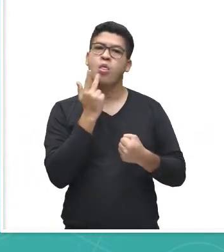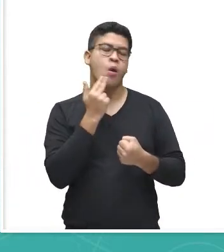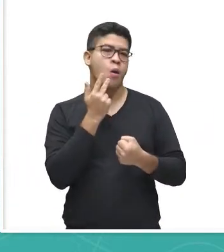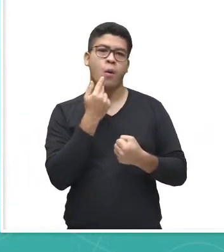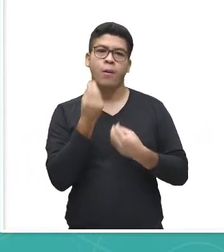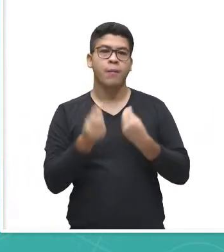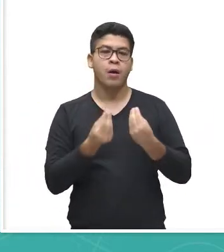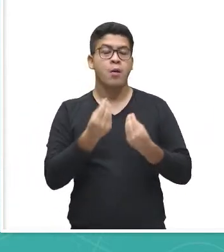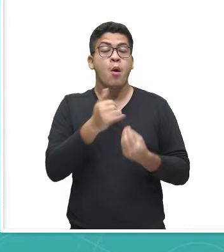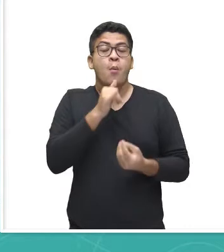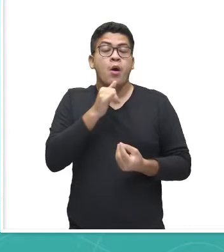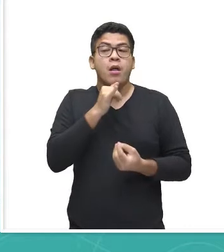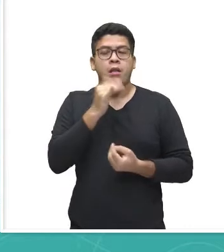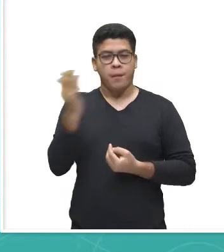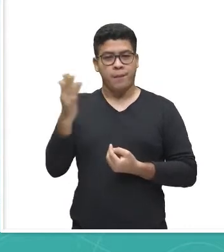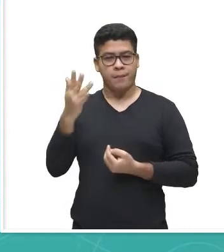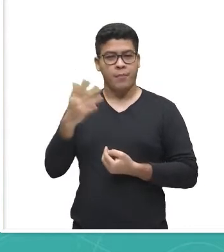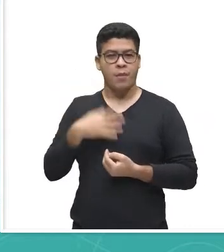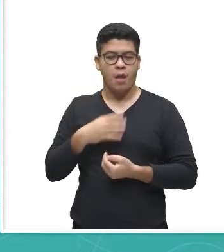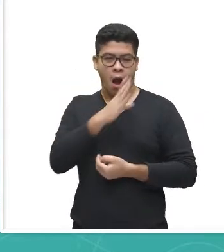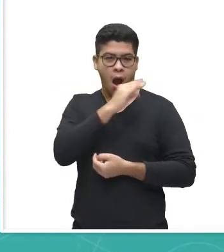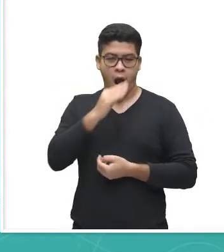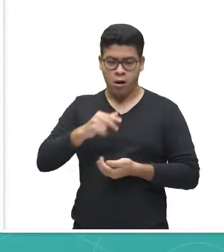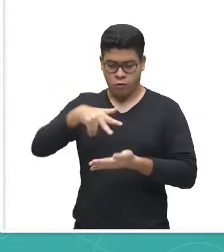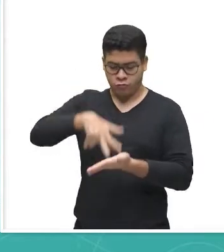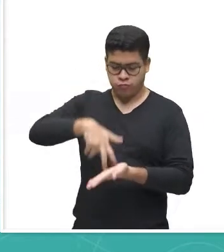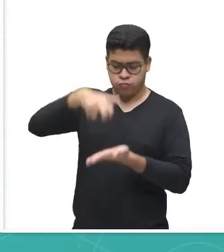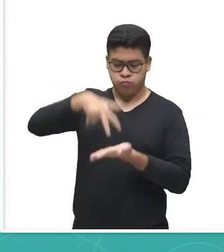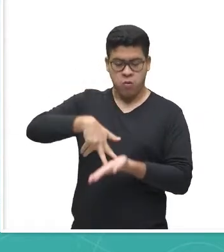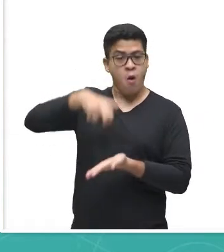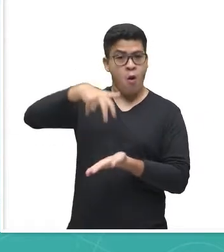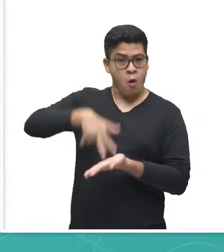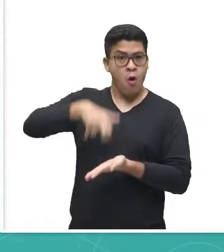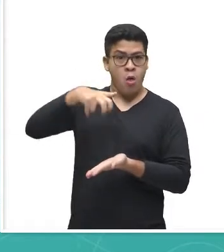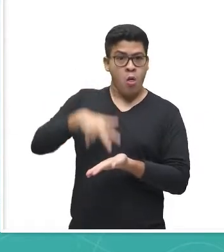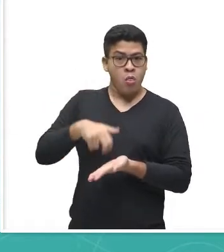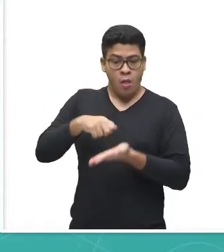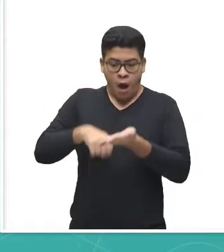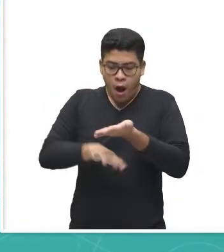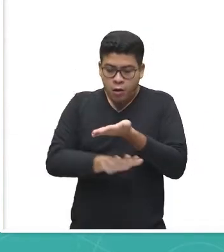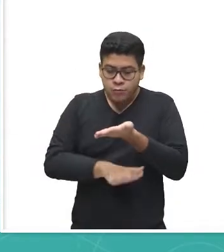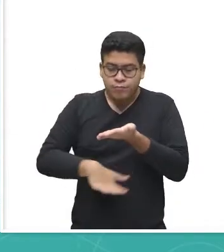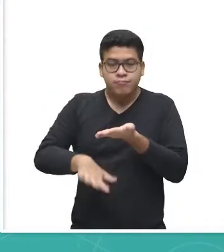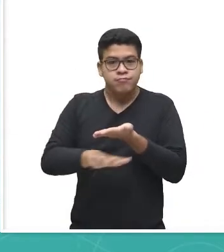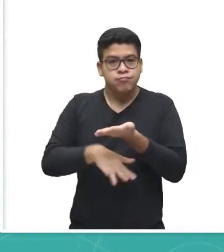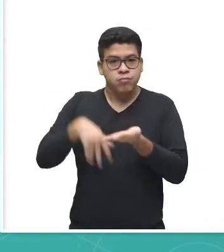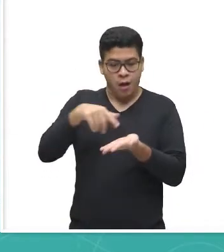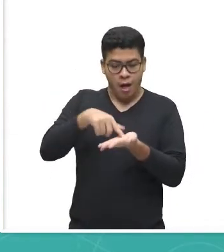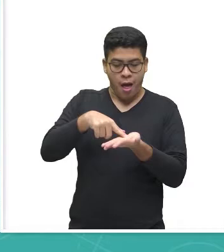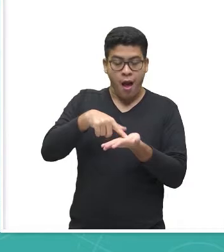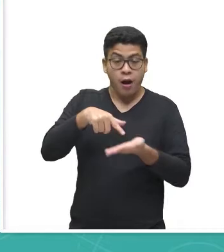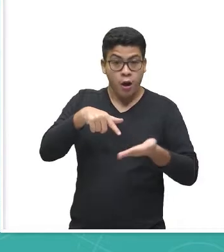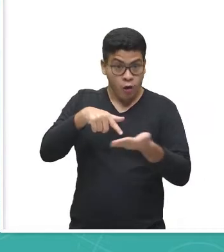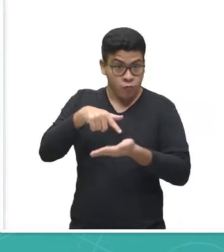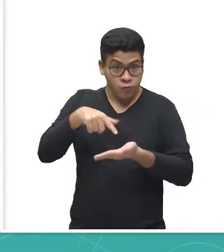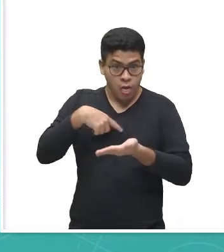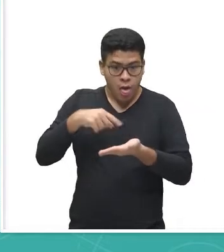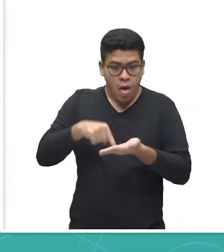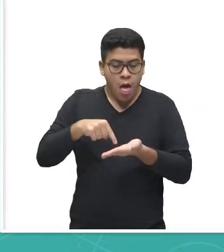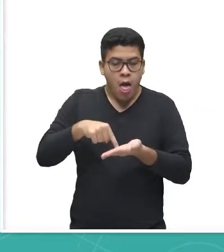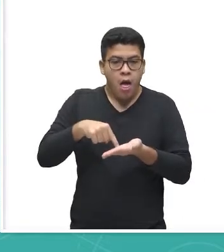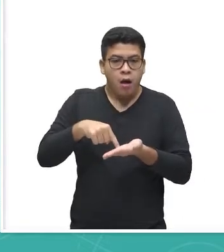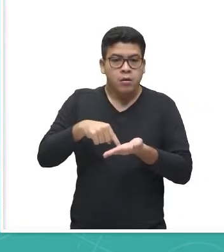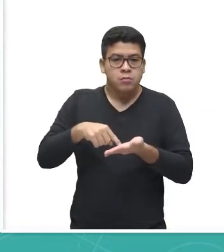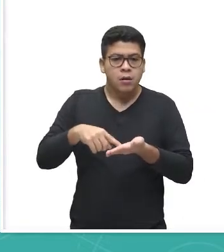das crianças aqui no pula-pula, né, na cama elástica. E aqui, ó, essa superfície aqui onde elas estão,